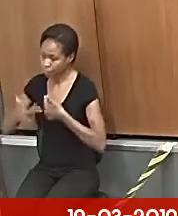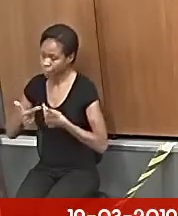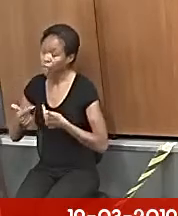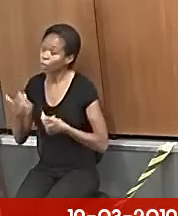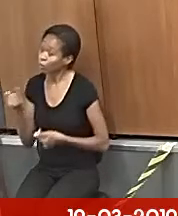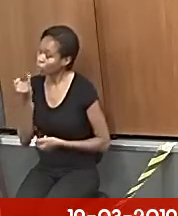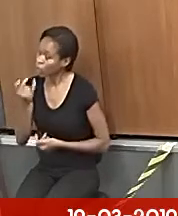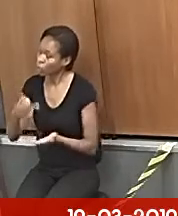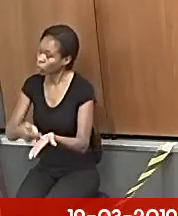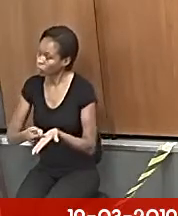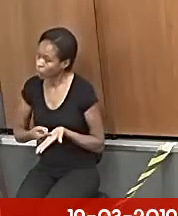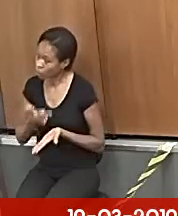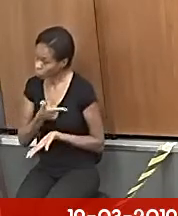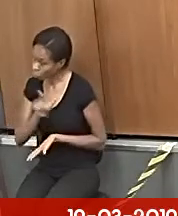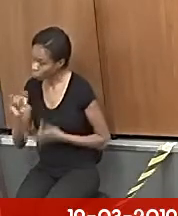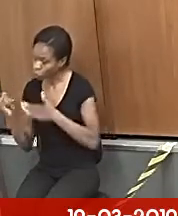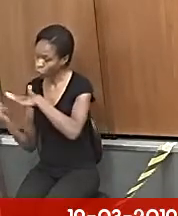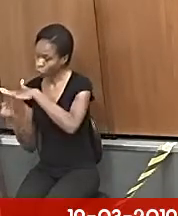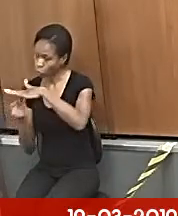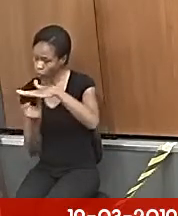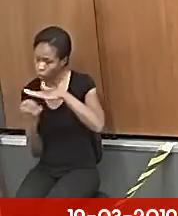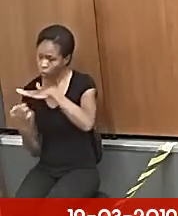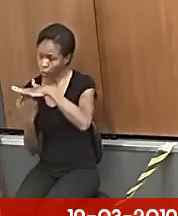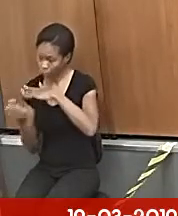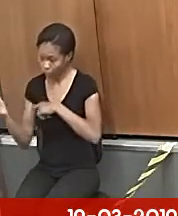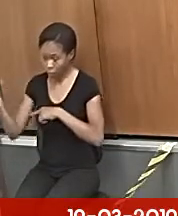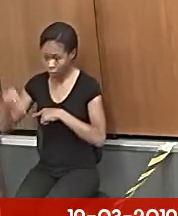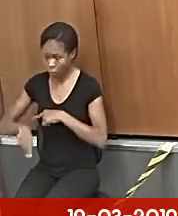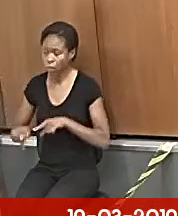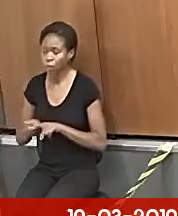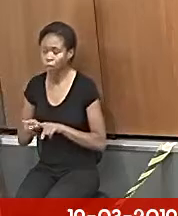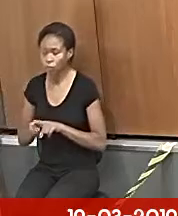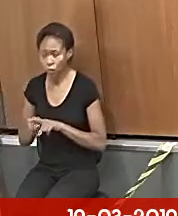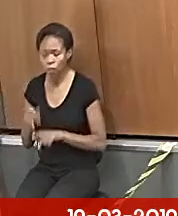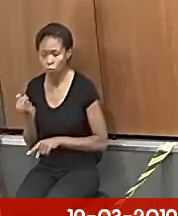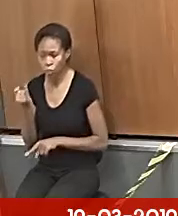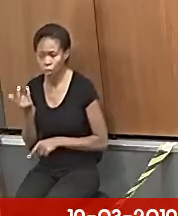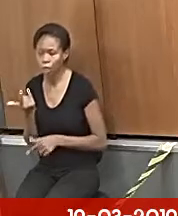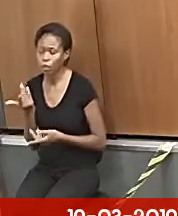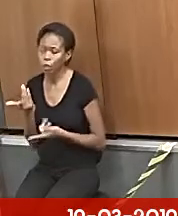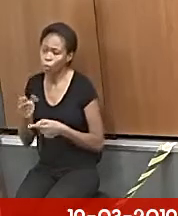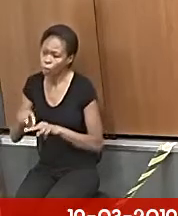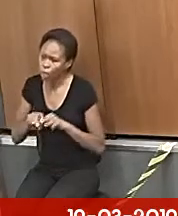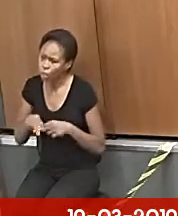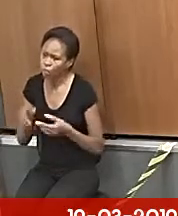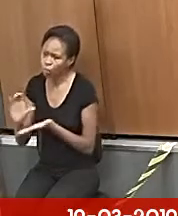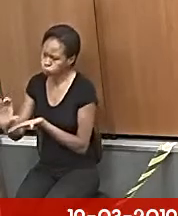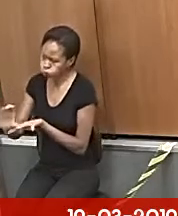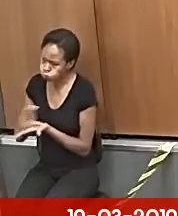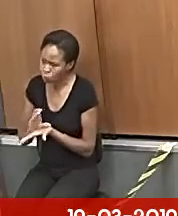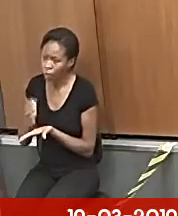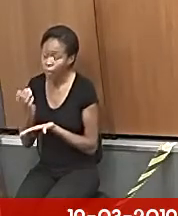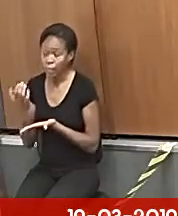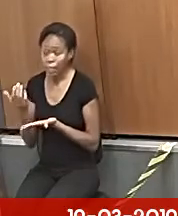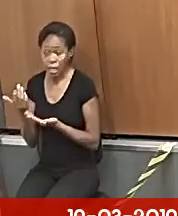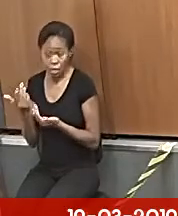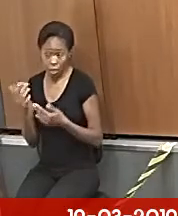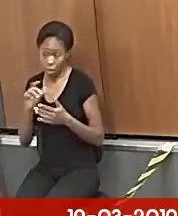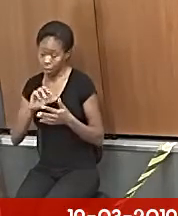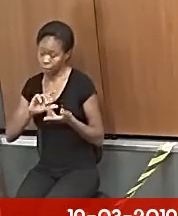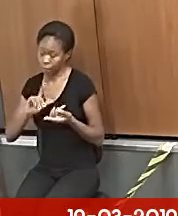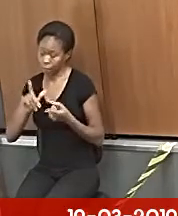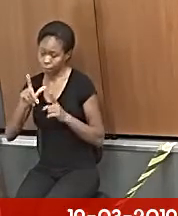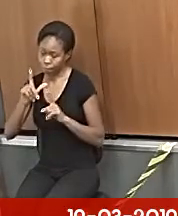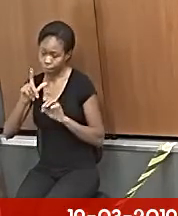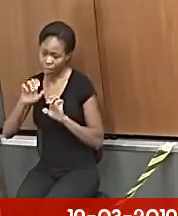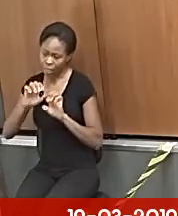estão em função também de outros é investidor exponenciais empresários que estarão aqui e que